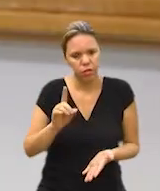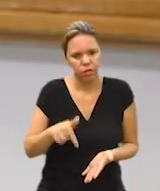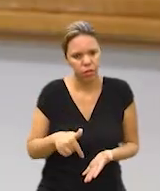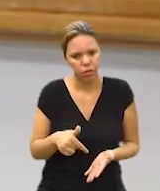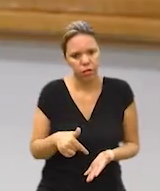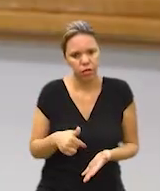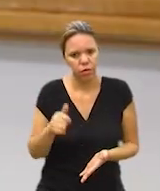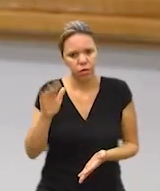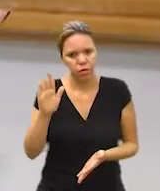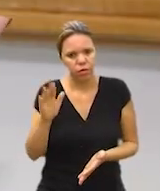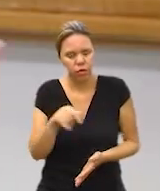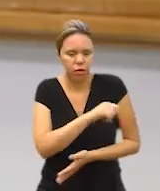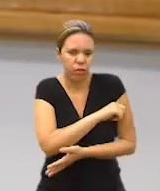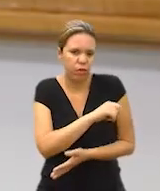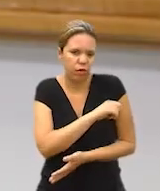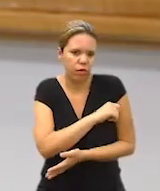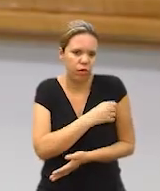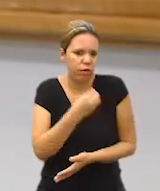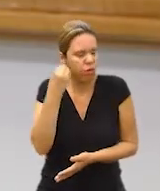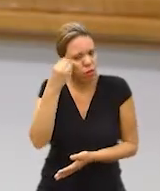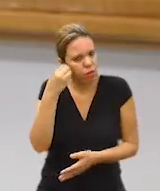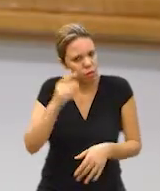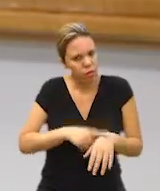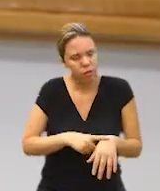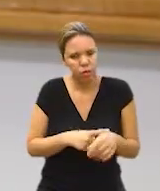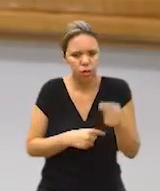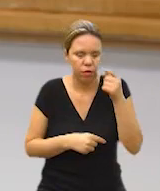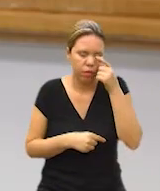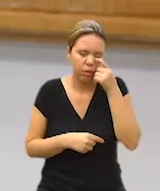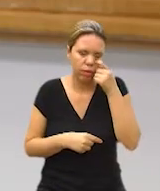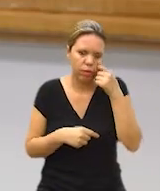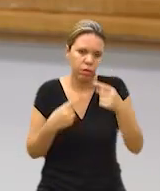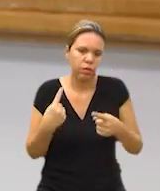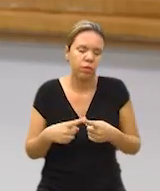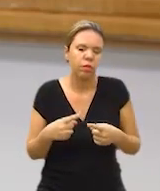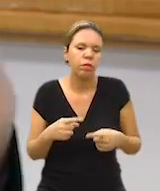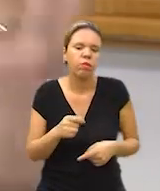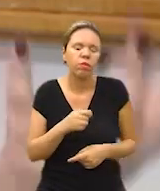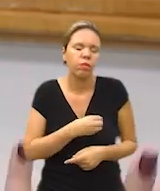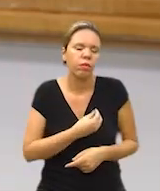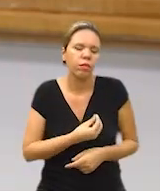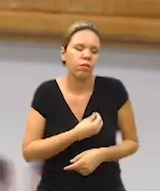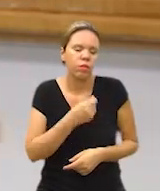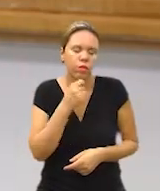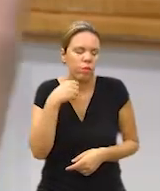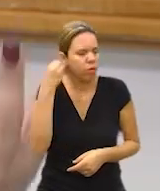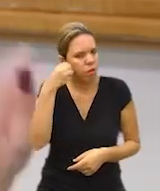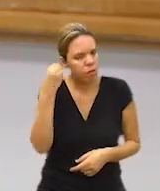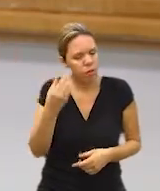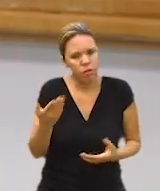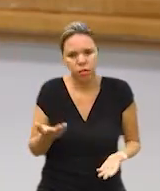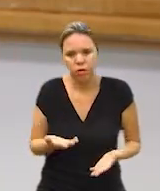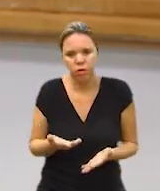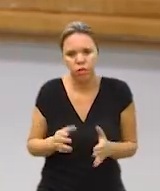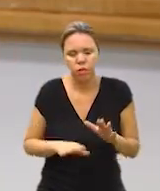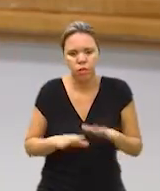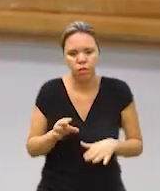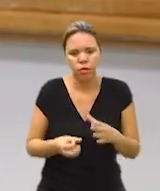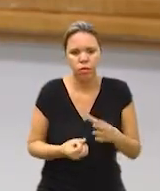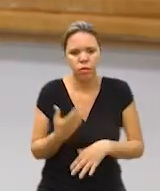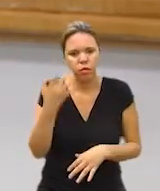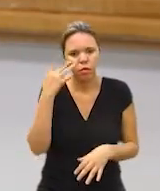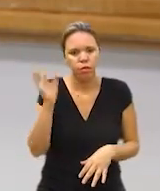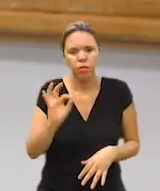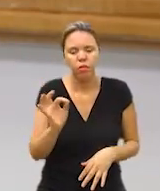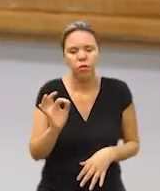cabe muito mais ao aluno que está vivendo esse momento, porque quem não viveu, né, de repente não